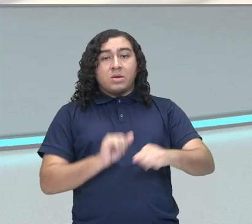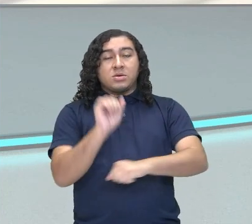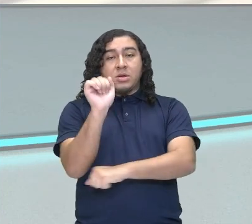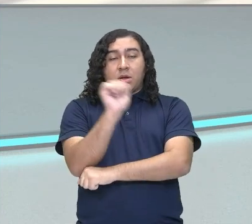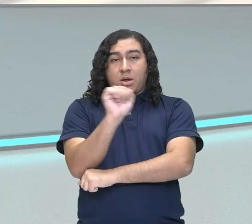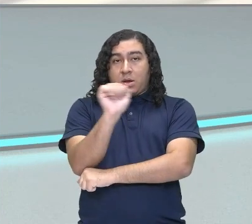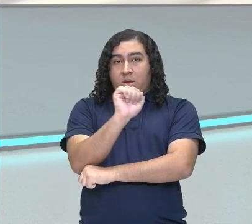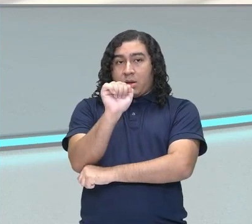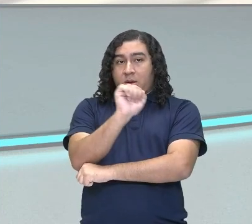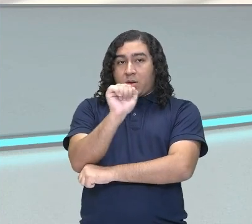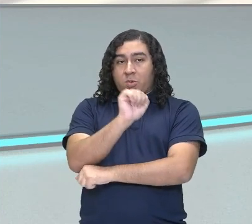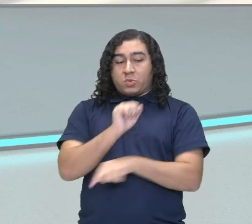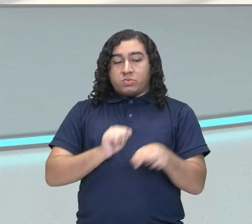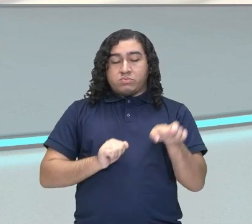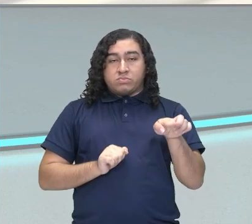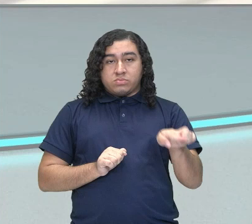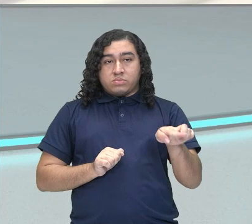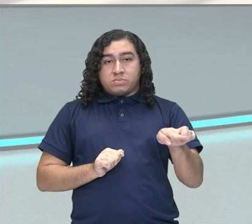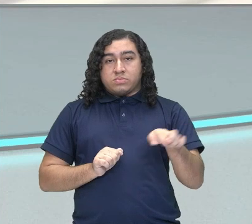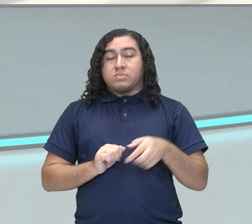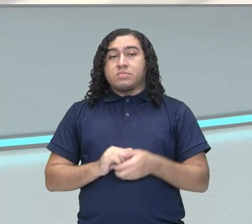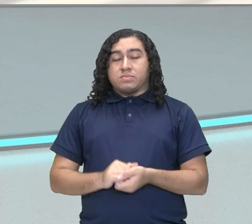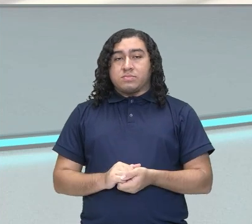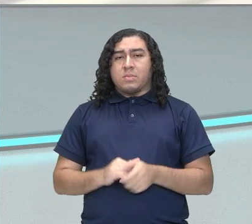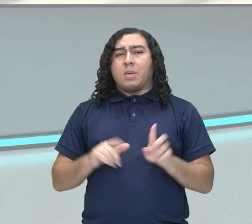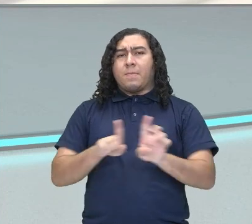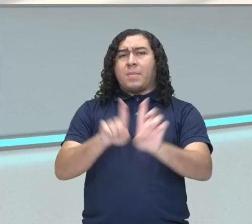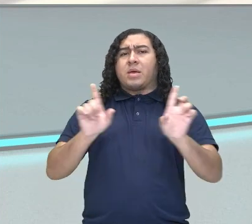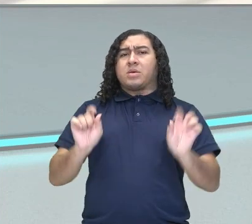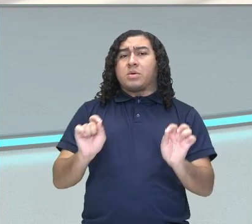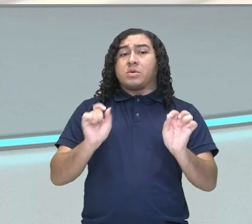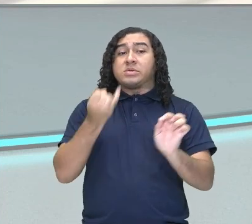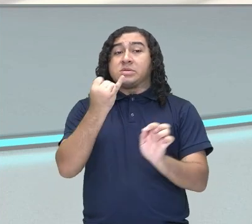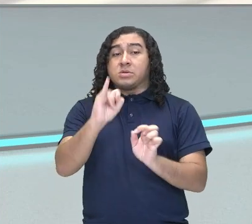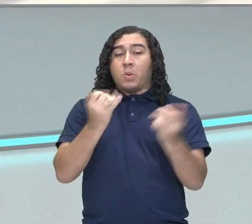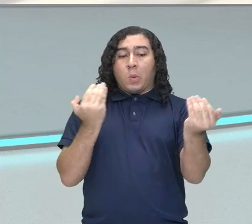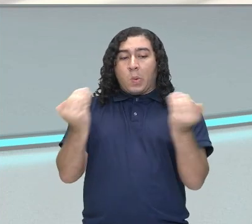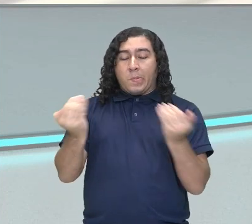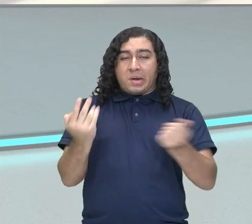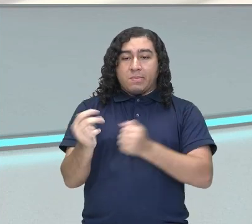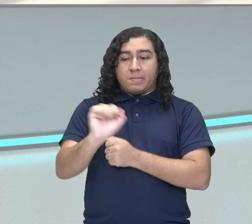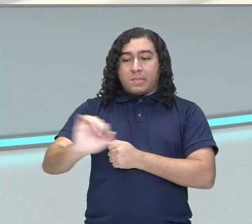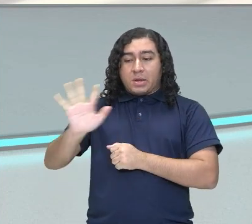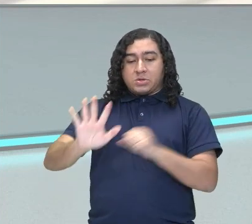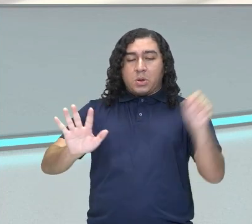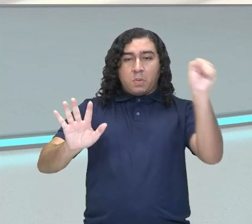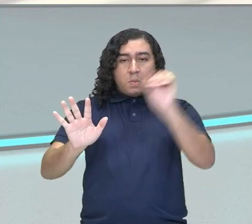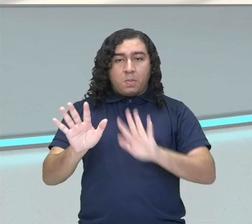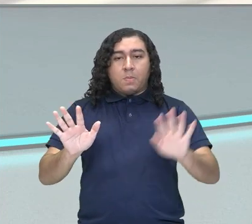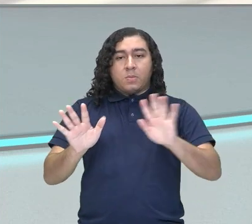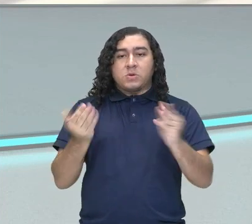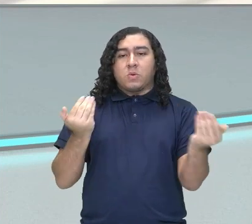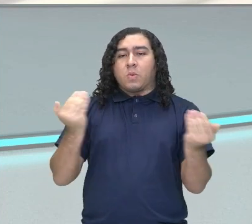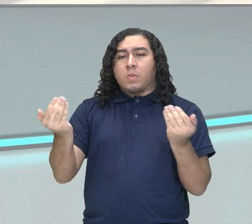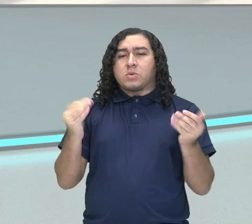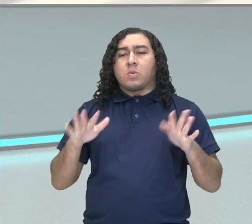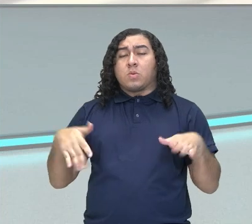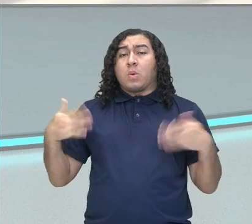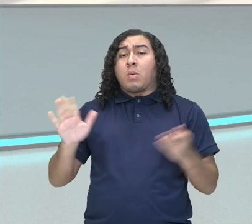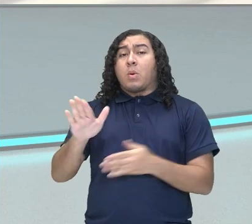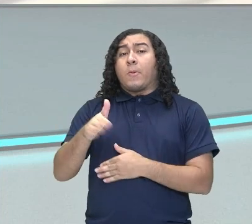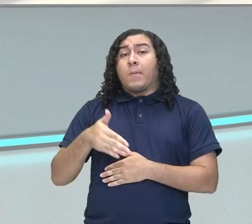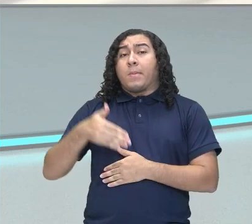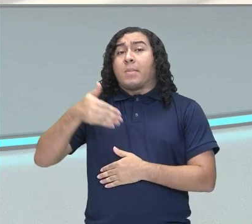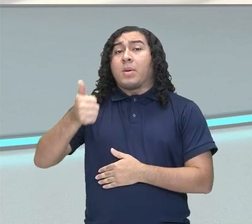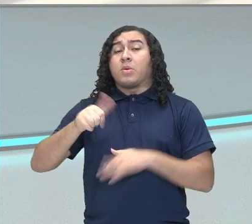O que você acha se eu fosse comparar essas duas imagens, não é? Qual que é o melhor? Qual é